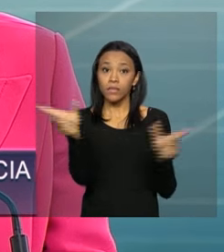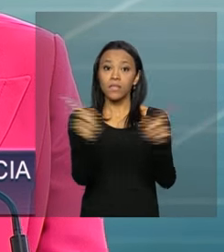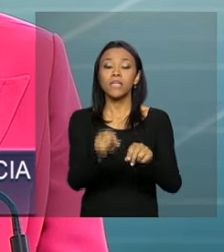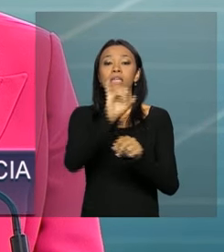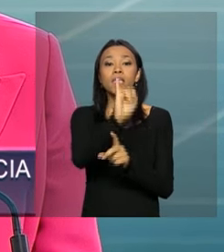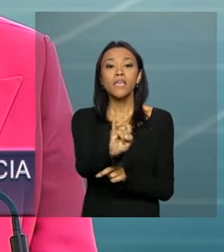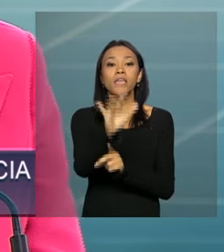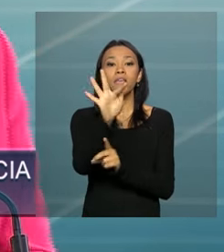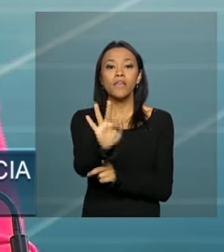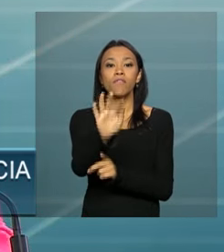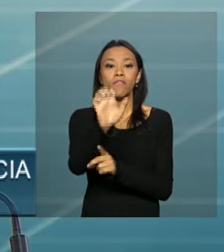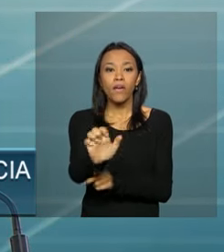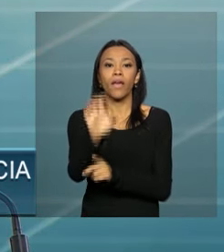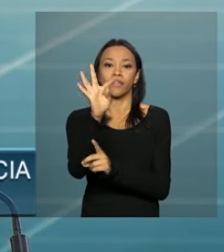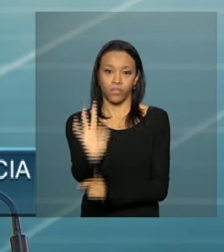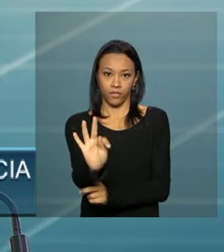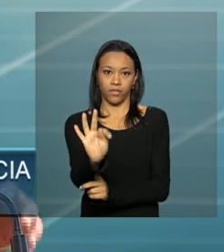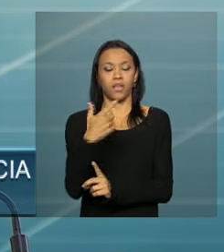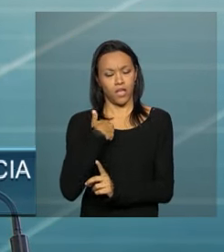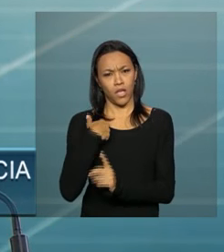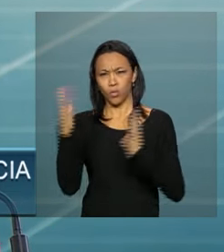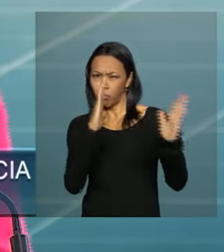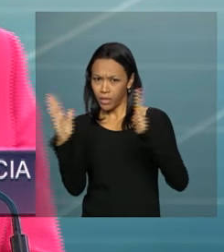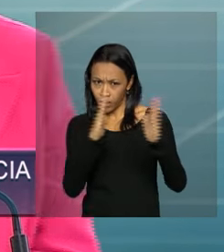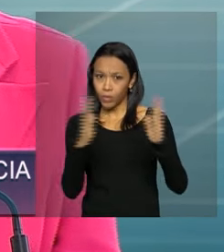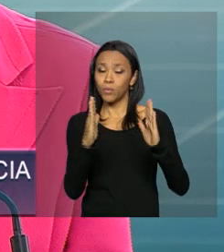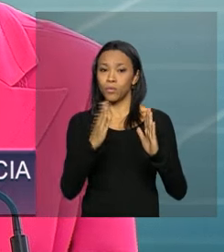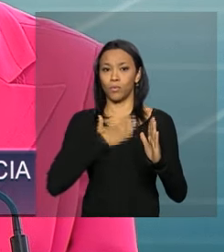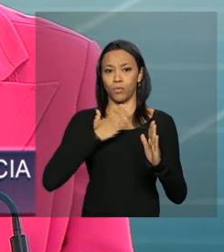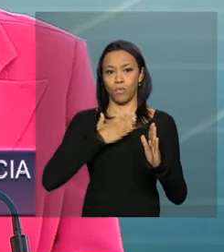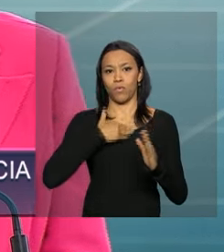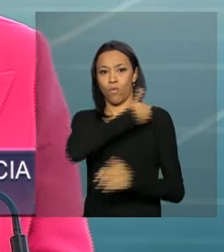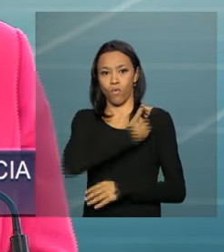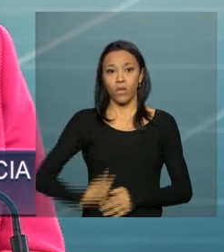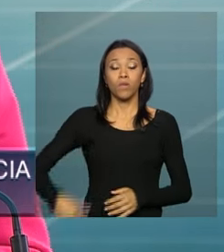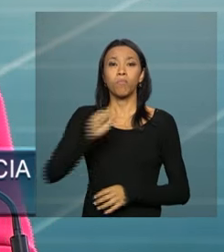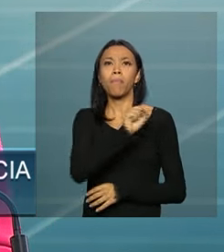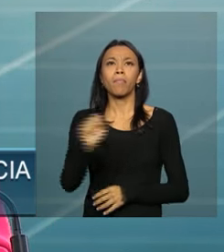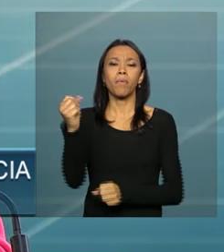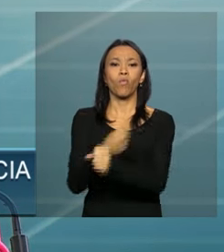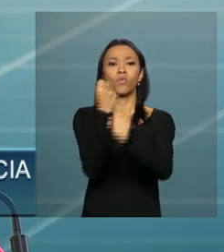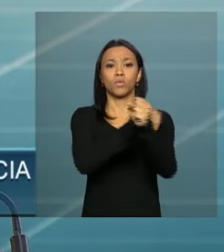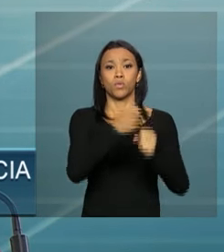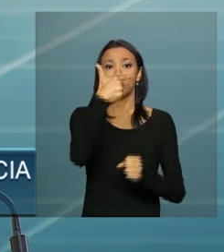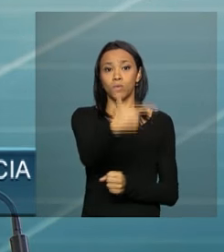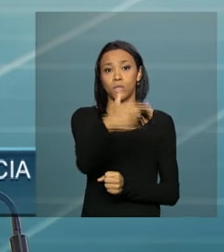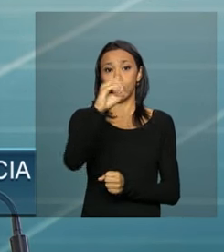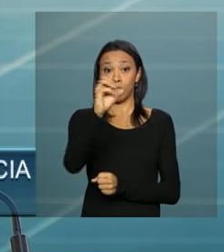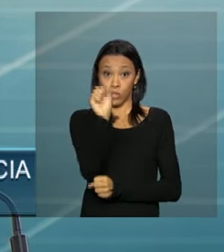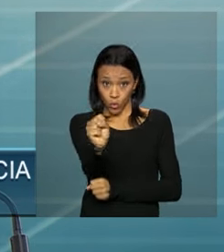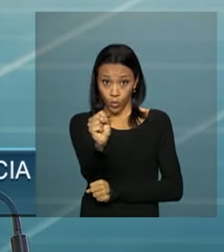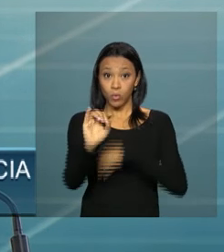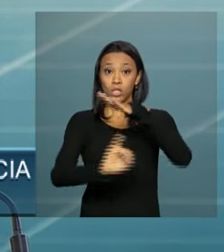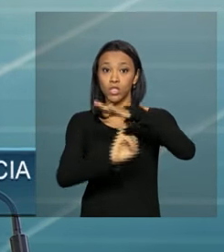de fato, orgulho de ter feito, no período, primeiro período do meu governo, 208 institutos federais